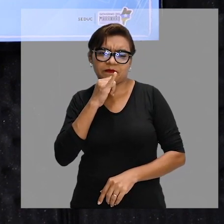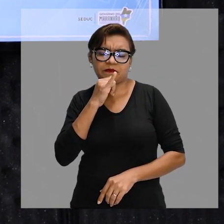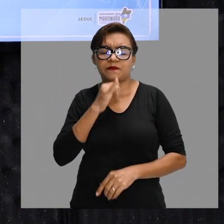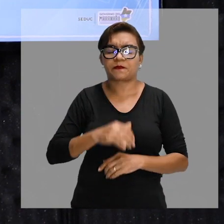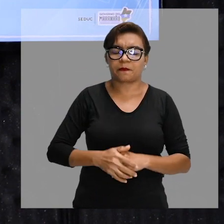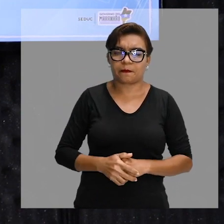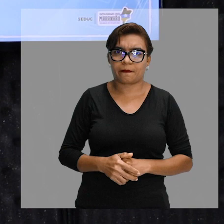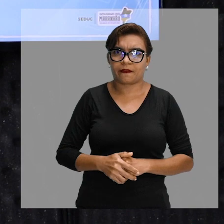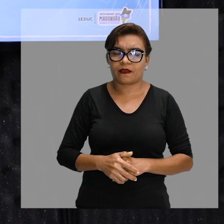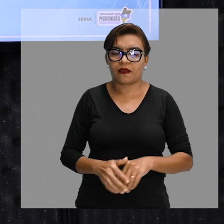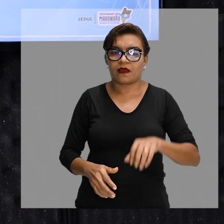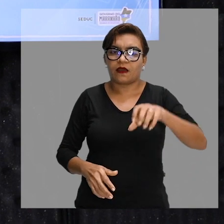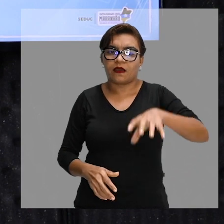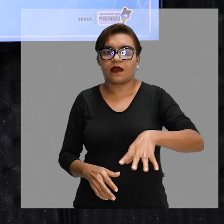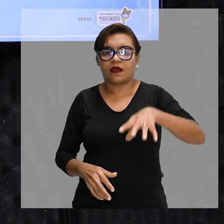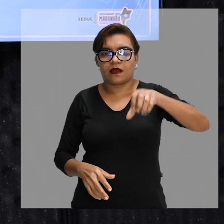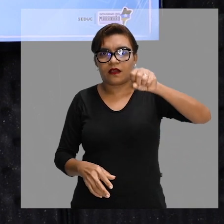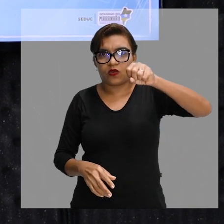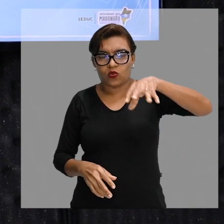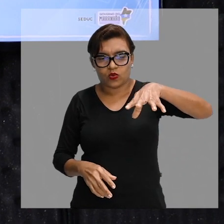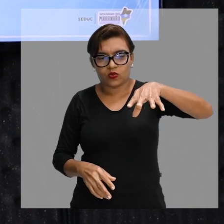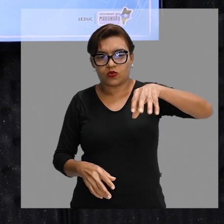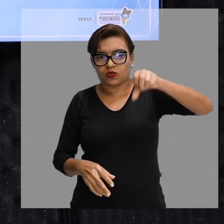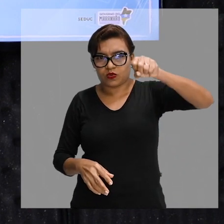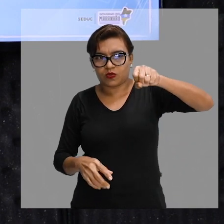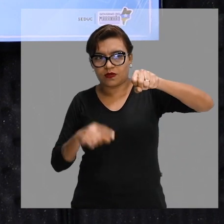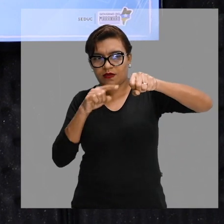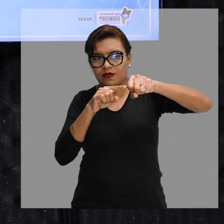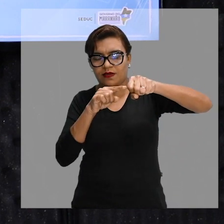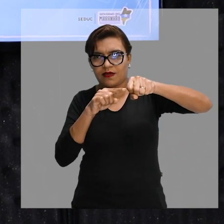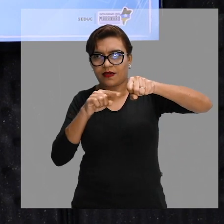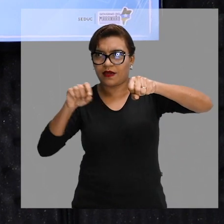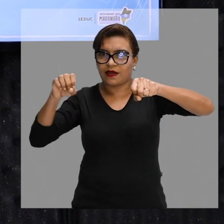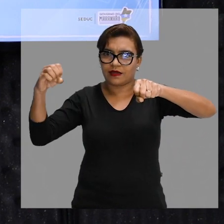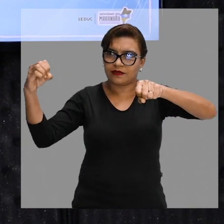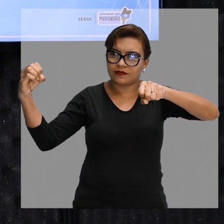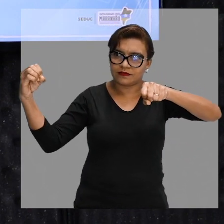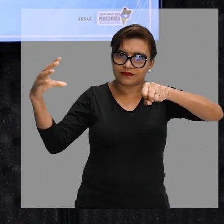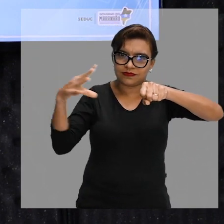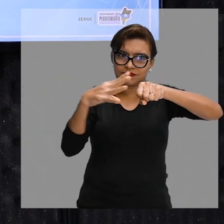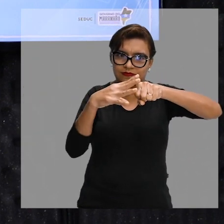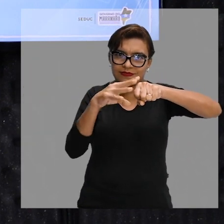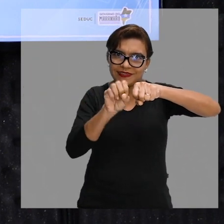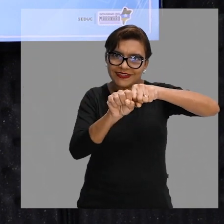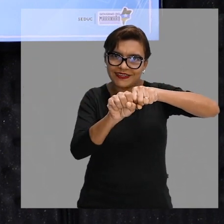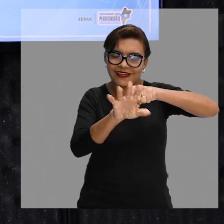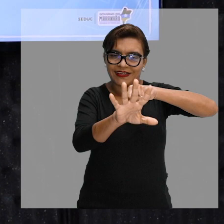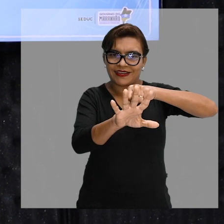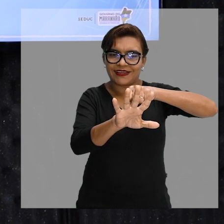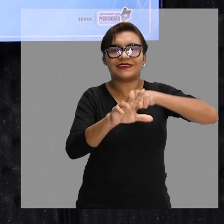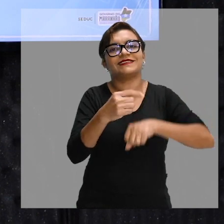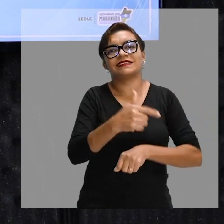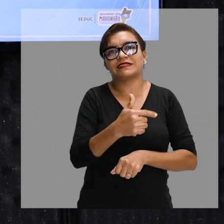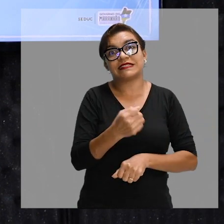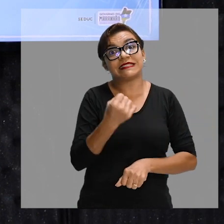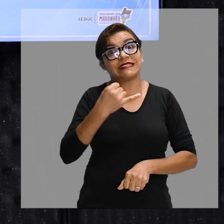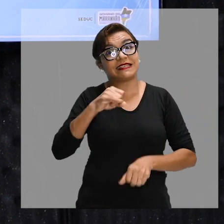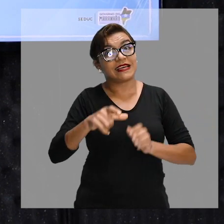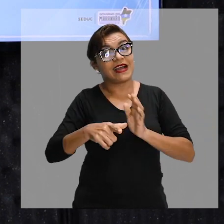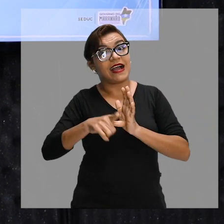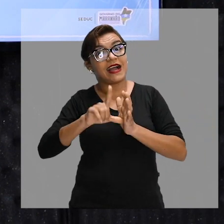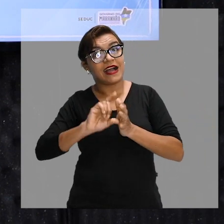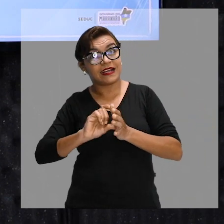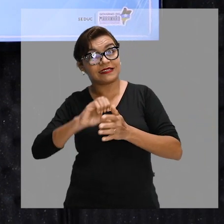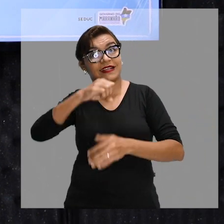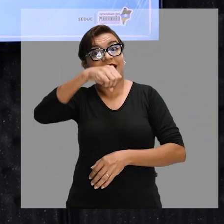Ou seja, agora ela é uma fonte de luz secundária. Preste bem atenção. Se ela tivesse ligada, seria